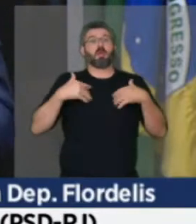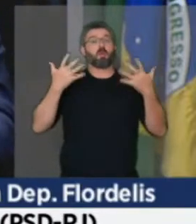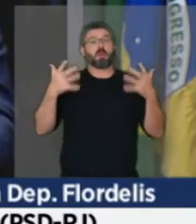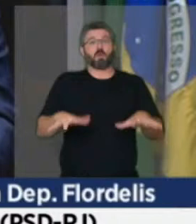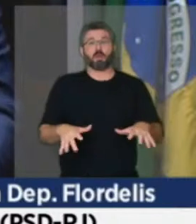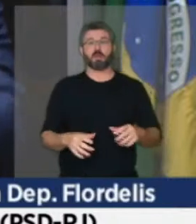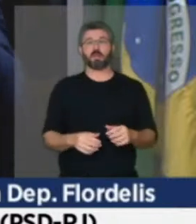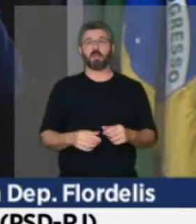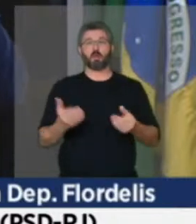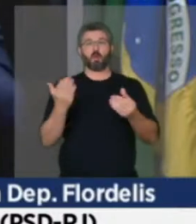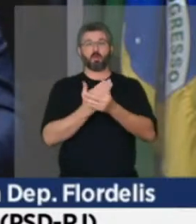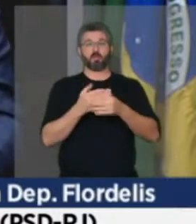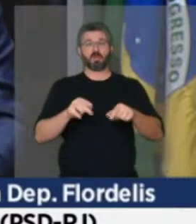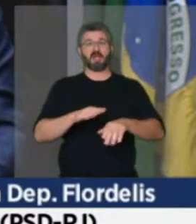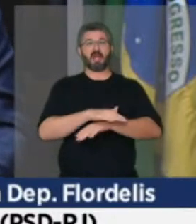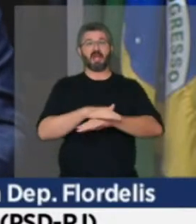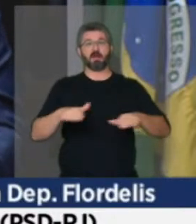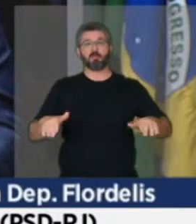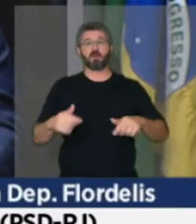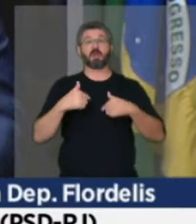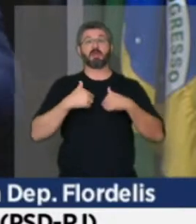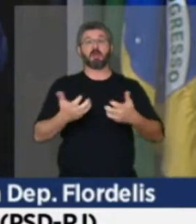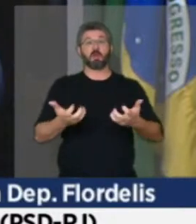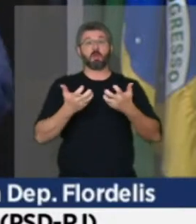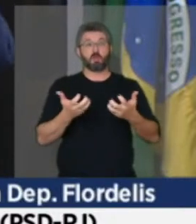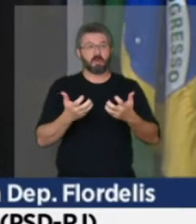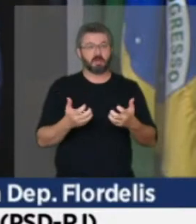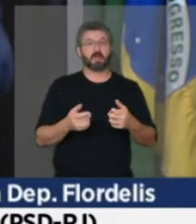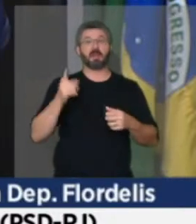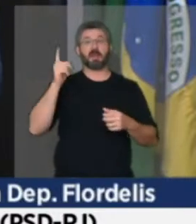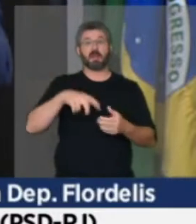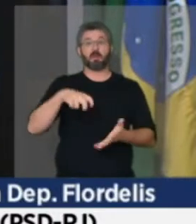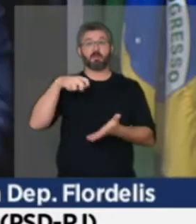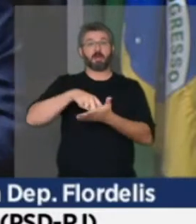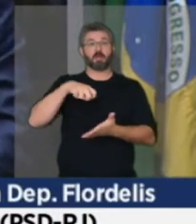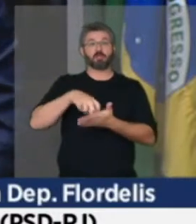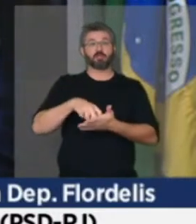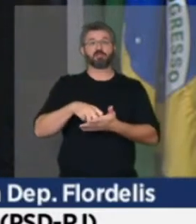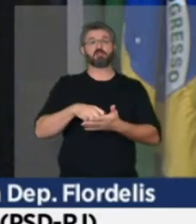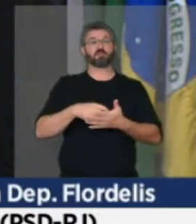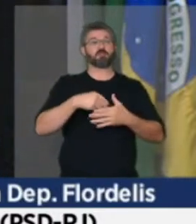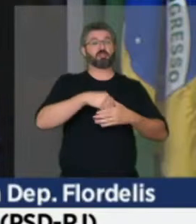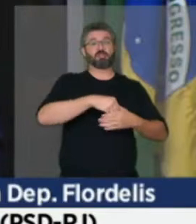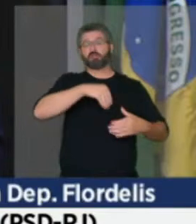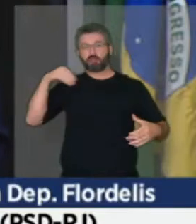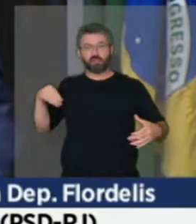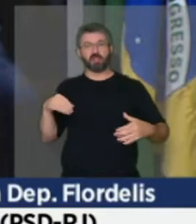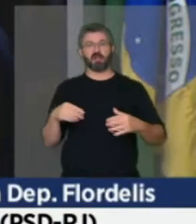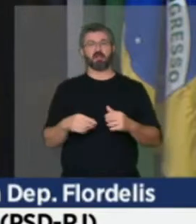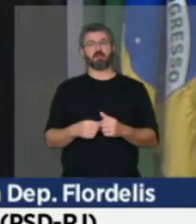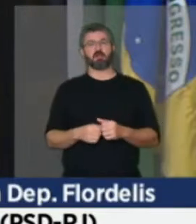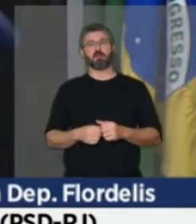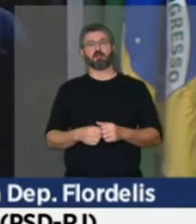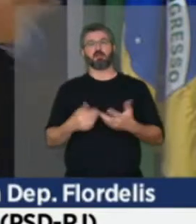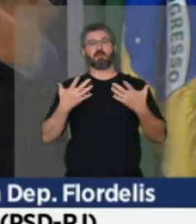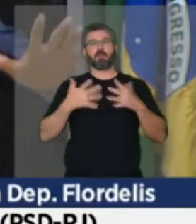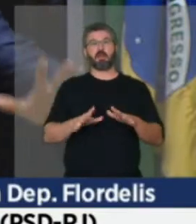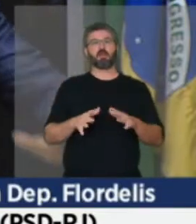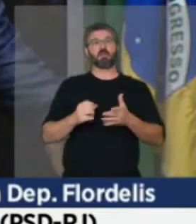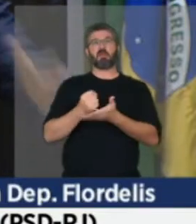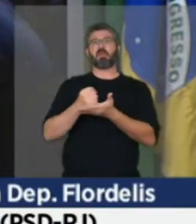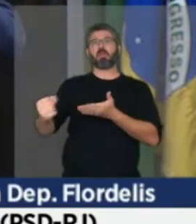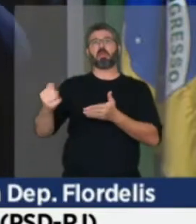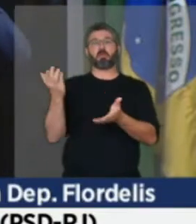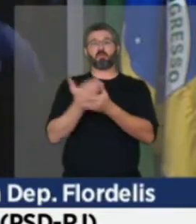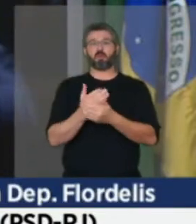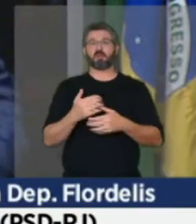eu não quero que esse processo acabe, eu quero é uma sentença que me tire disso. Não quero prescrição, eu